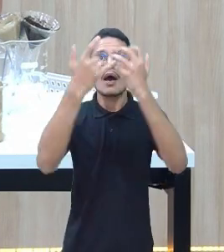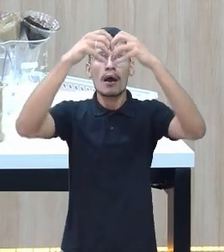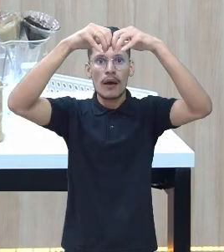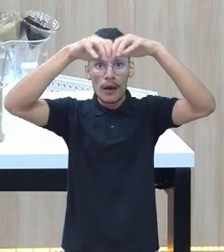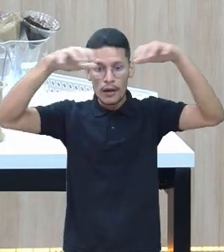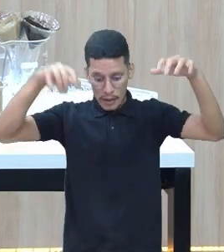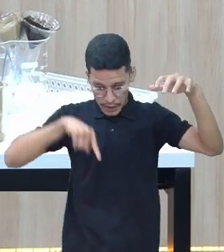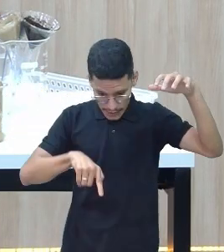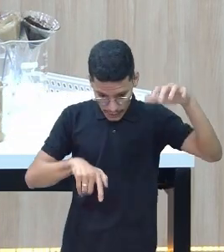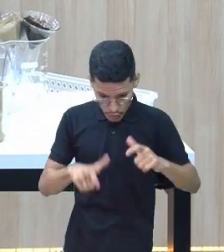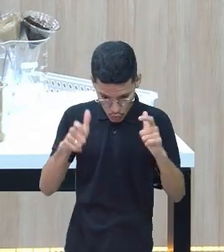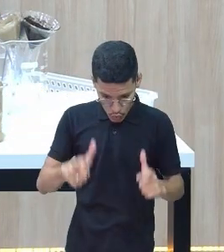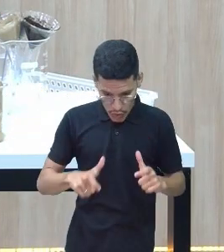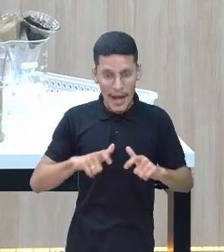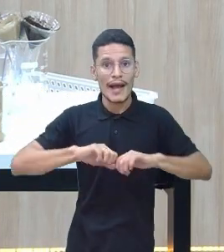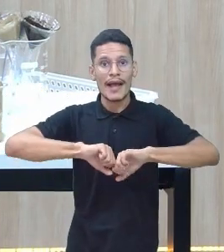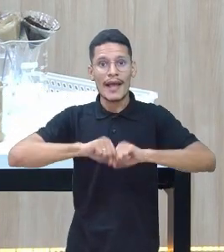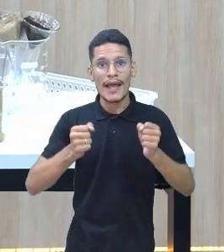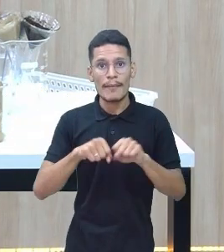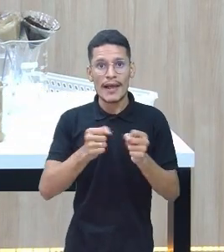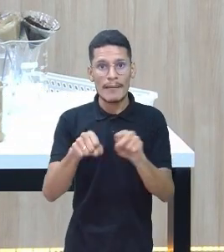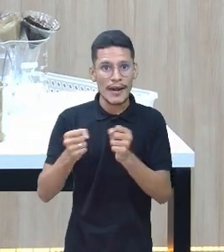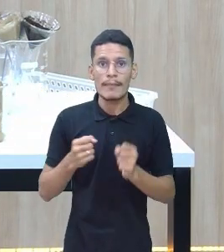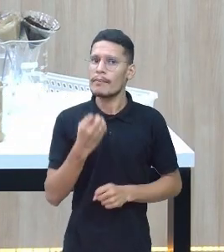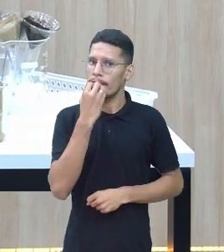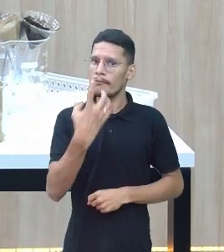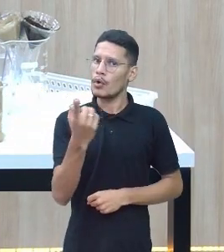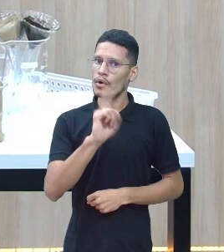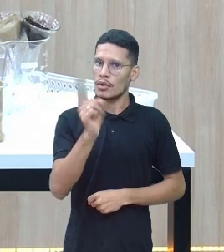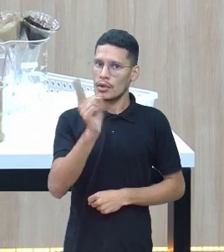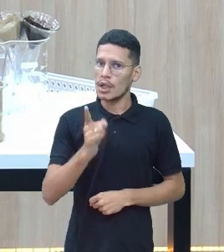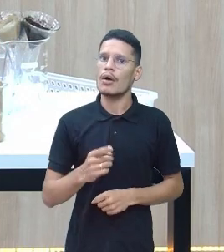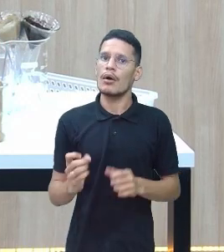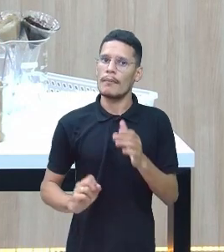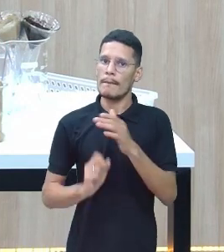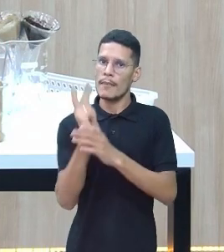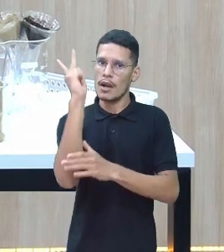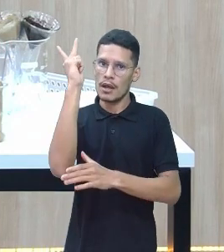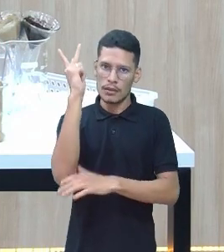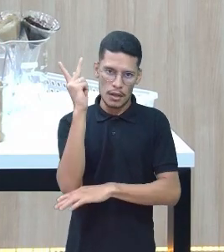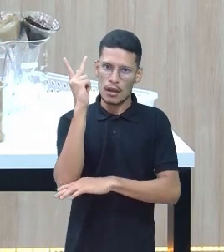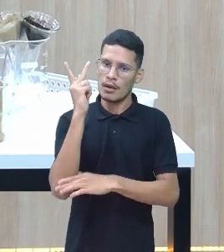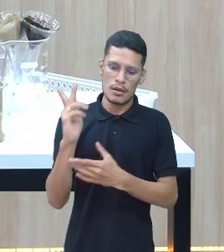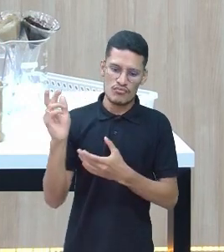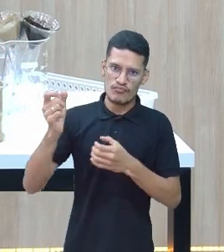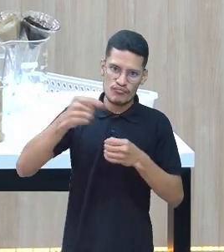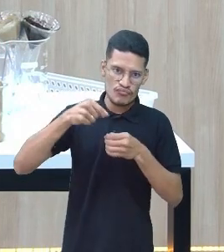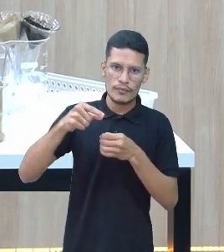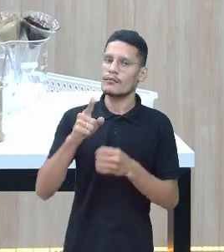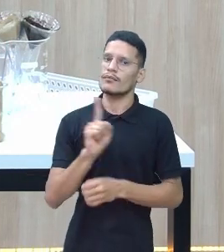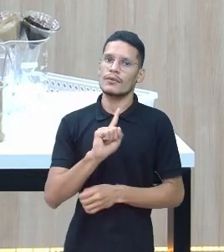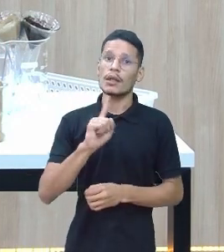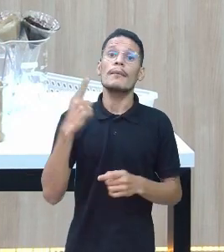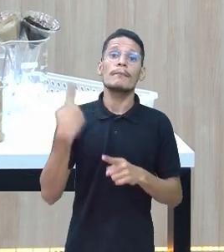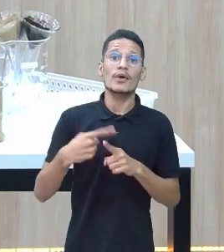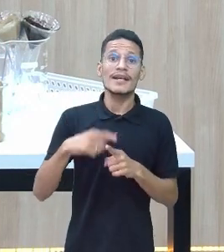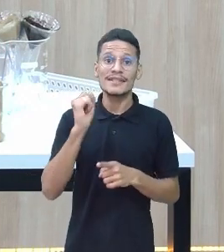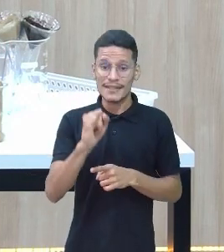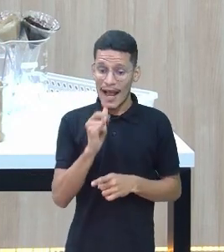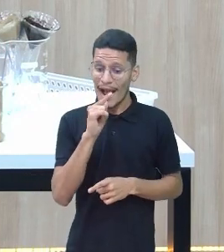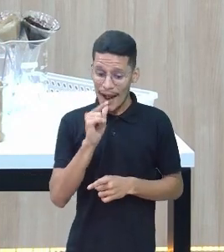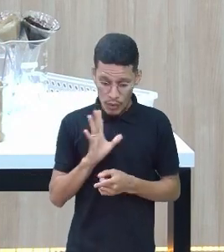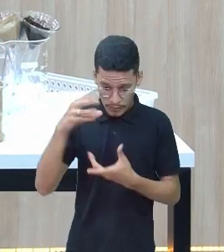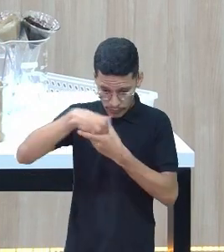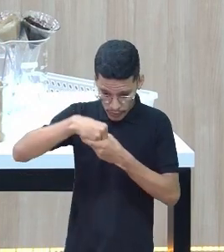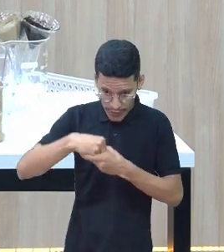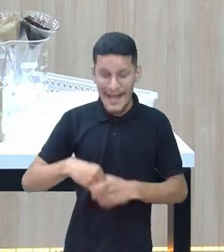costuma rachar. Por isso que ele não é muito legal para a plantação. Porque quando está com água, ele fica encharcado, pode até